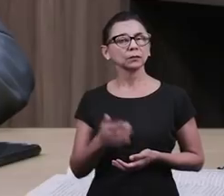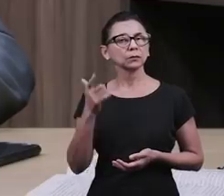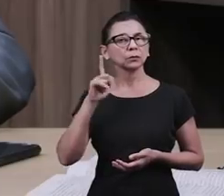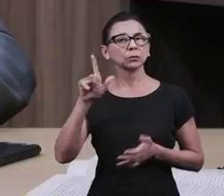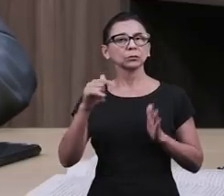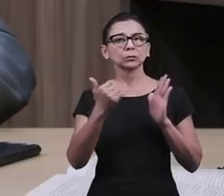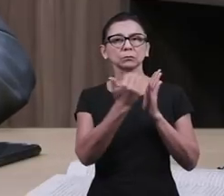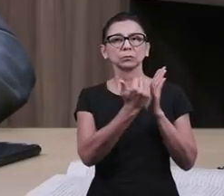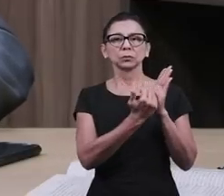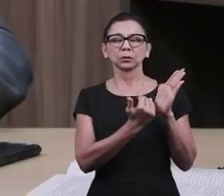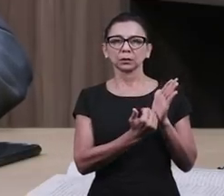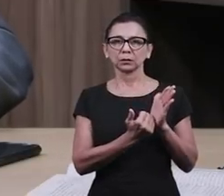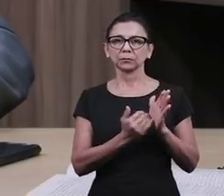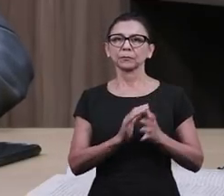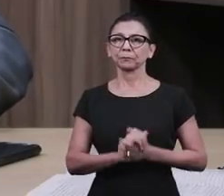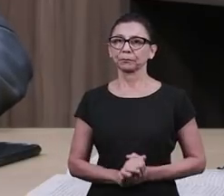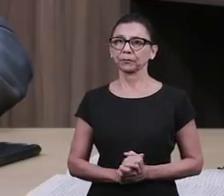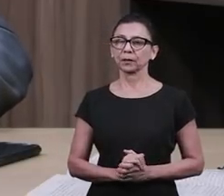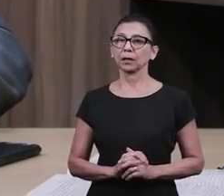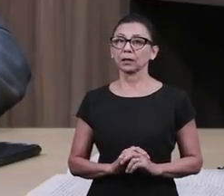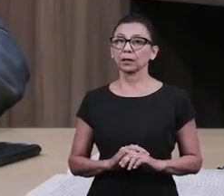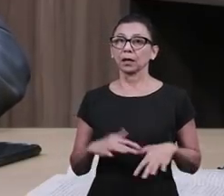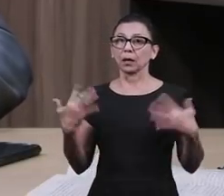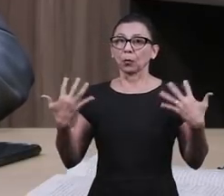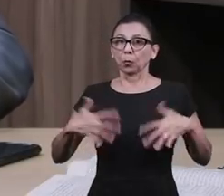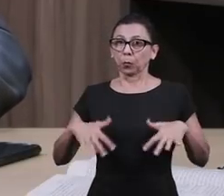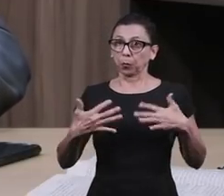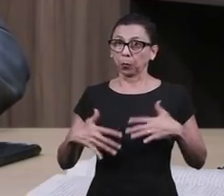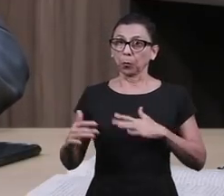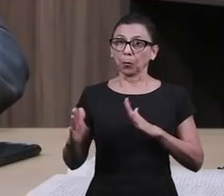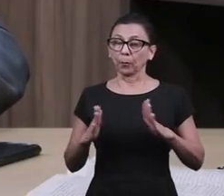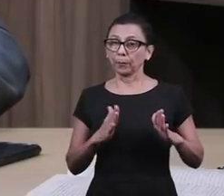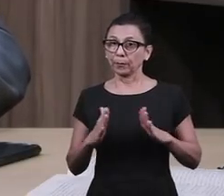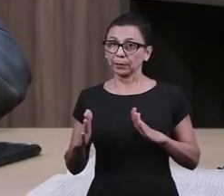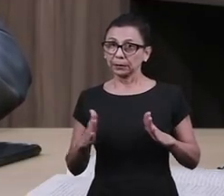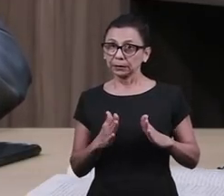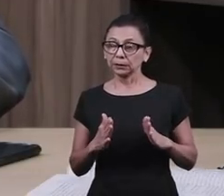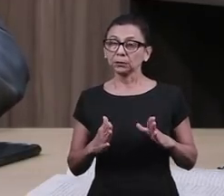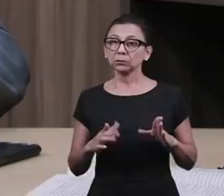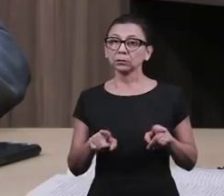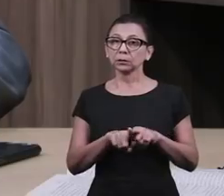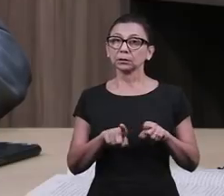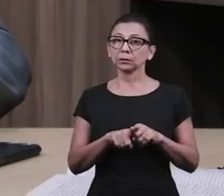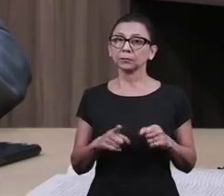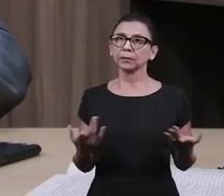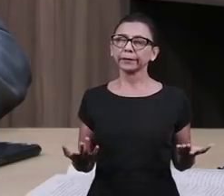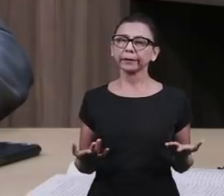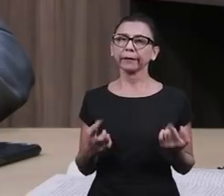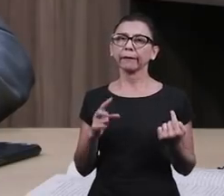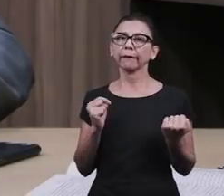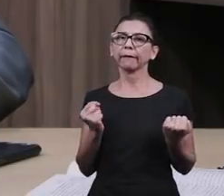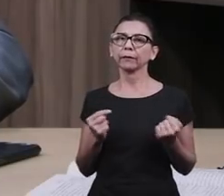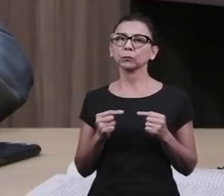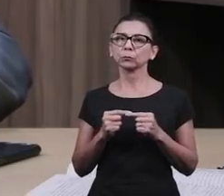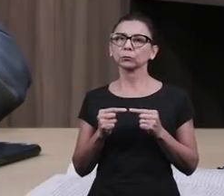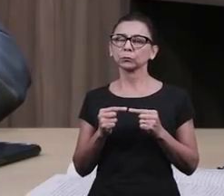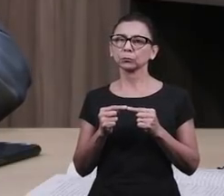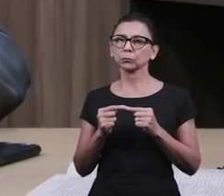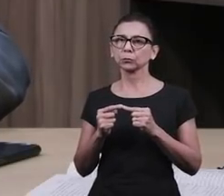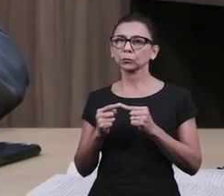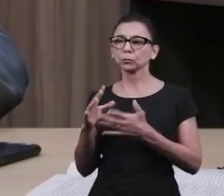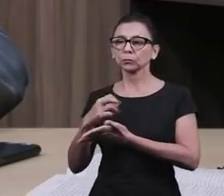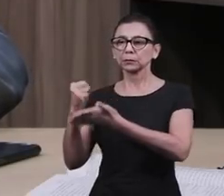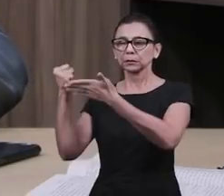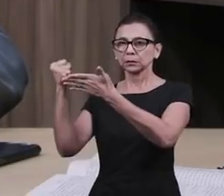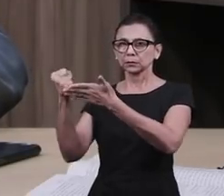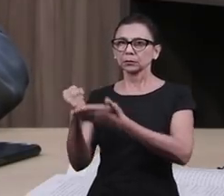tema Grande Tribulação, né, que está totalmente vinculado ao arrebatamento, e que você vai conhecer mais